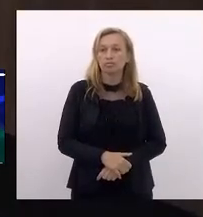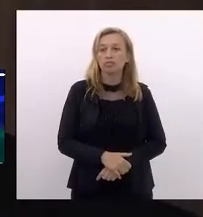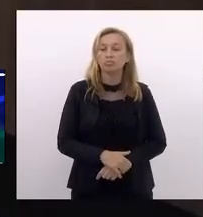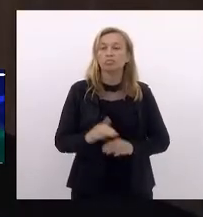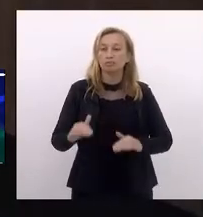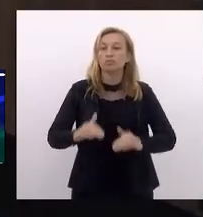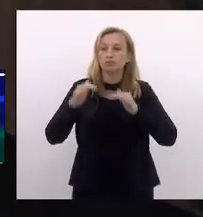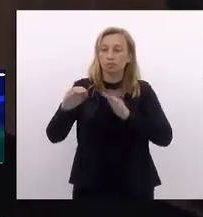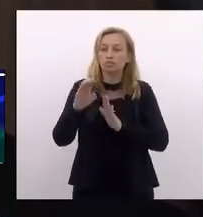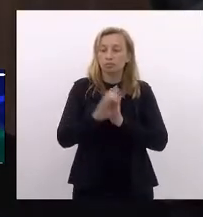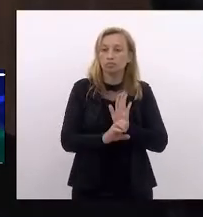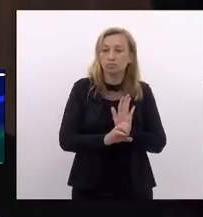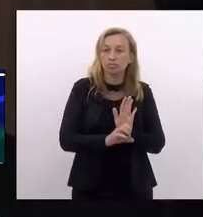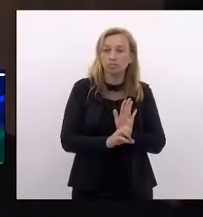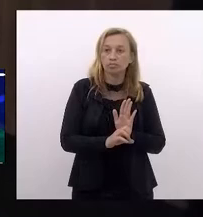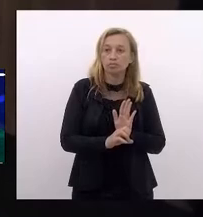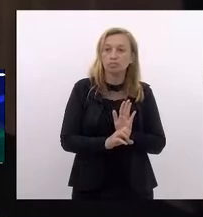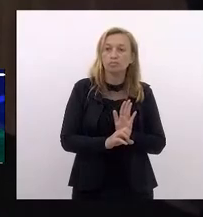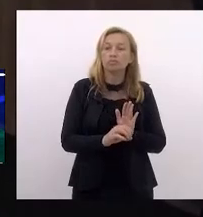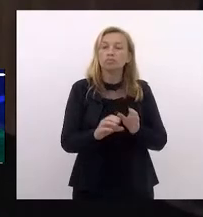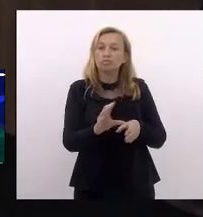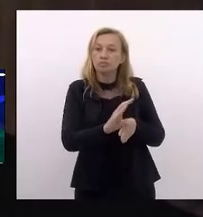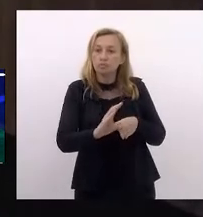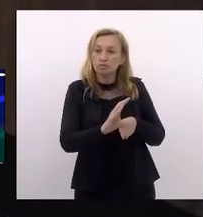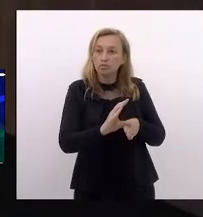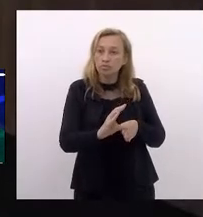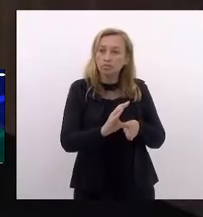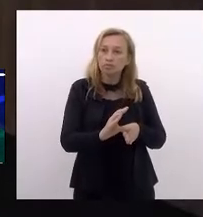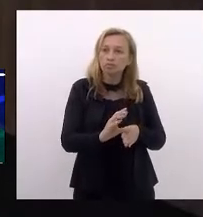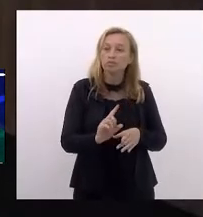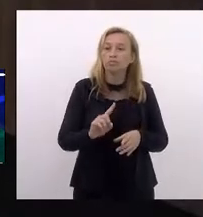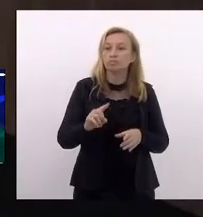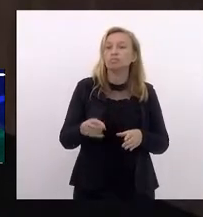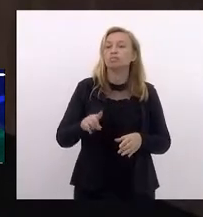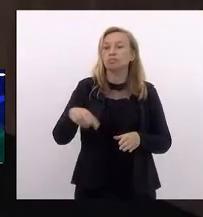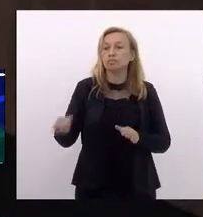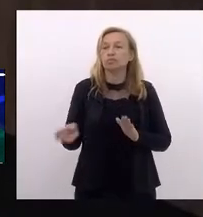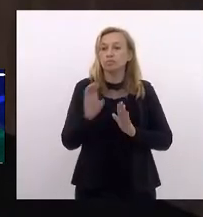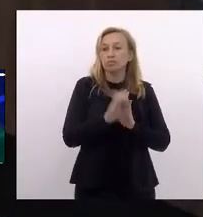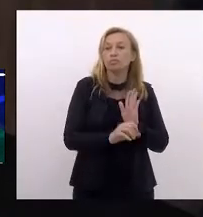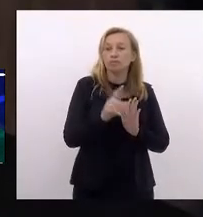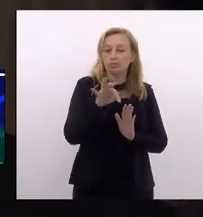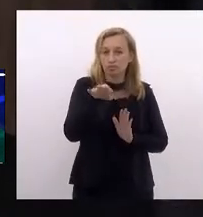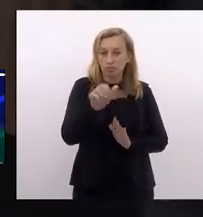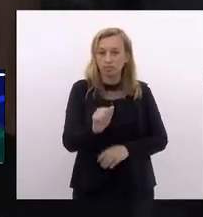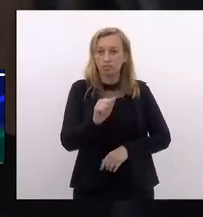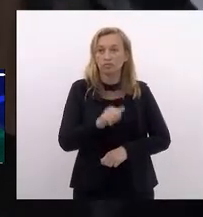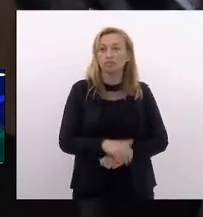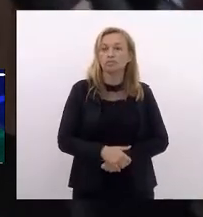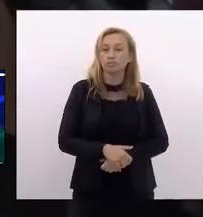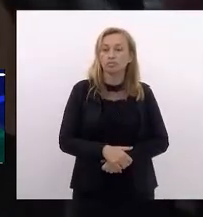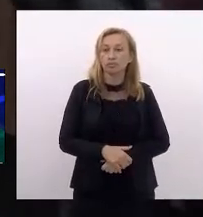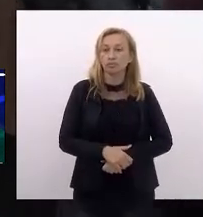Emenda supressiva na parte dos conselhos da composição e uma emenda aditiva